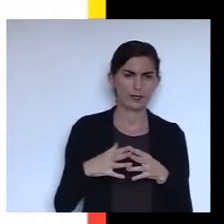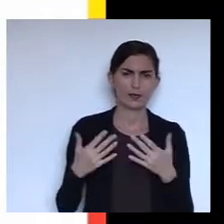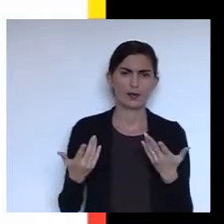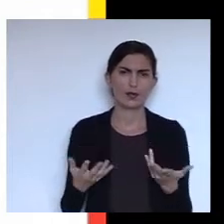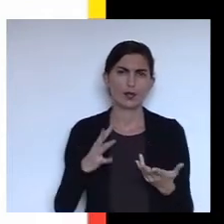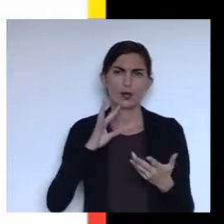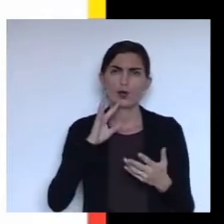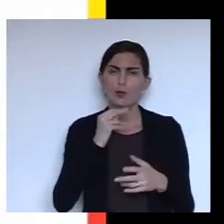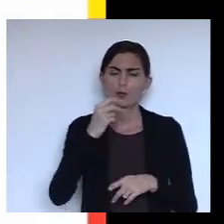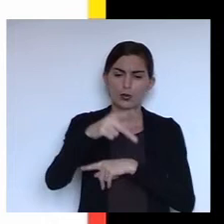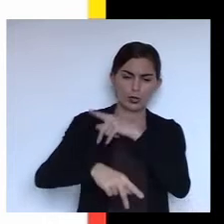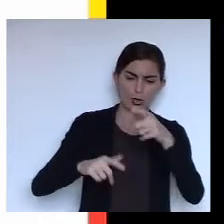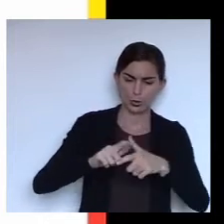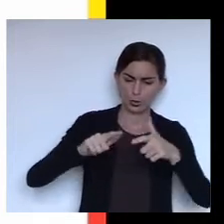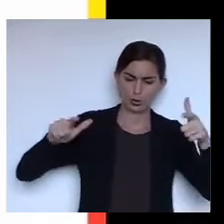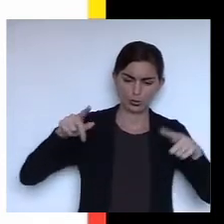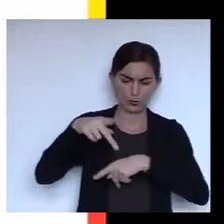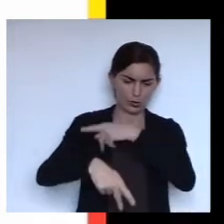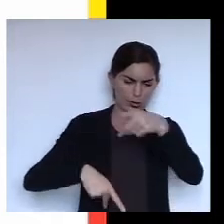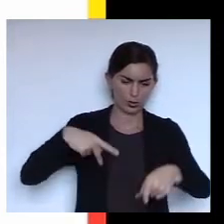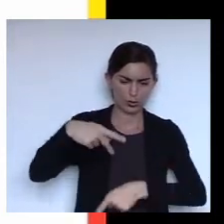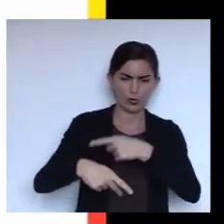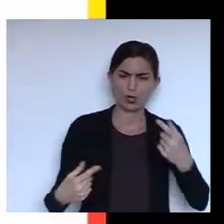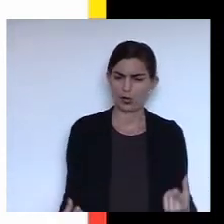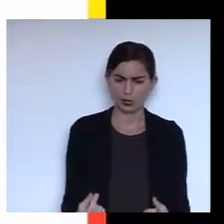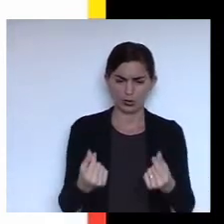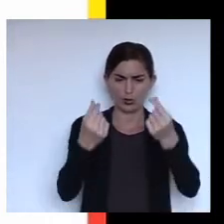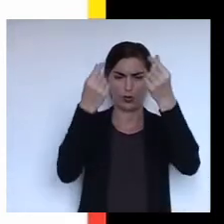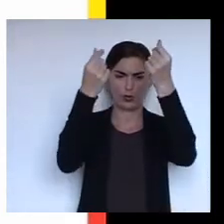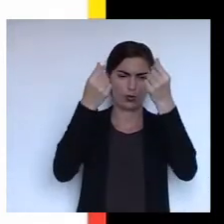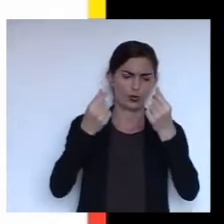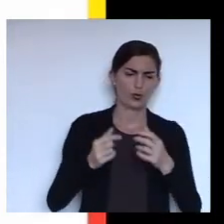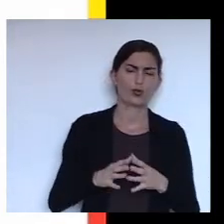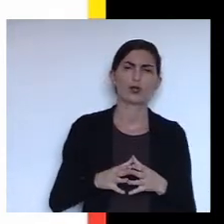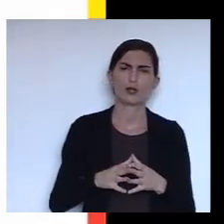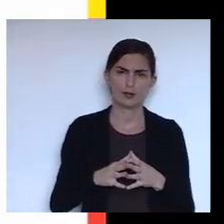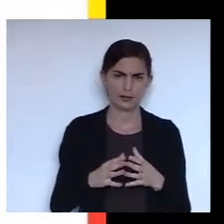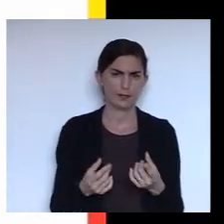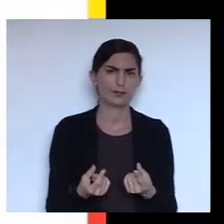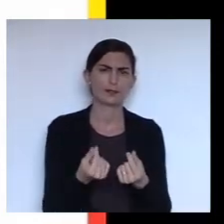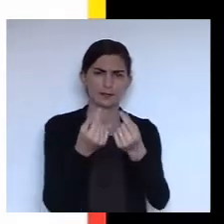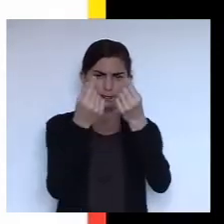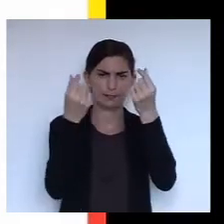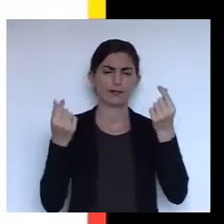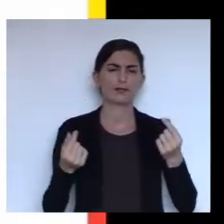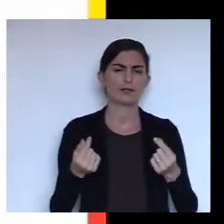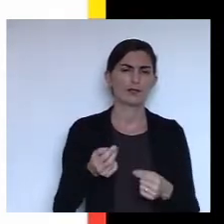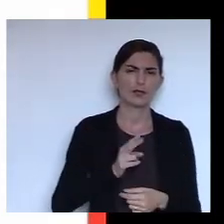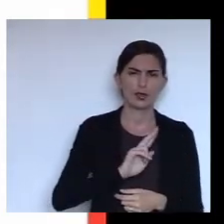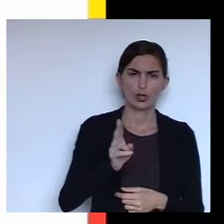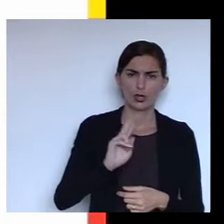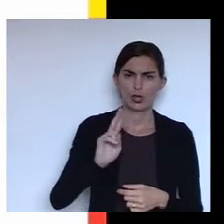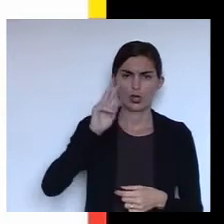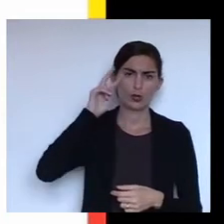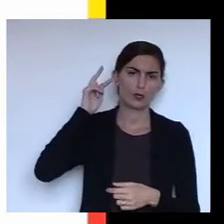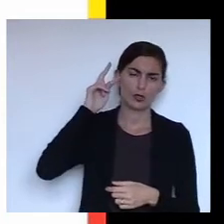Crescimento populacional, crescimento econômico, inclusive esse crescimento econômico vai ser chamado